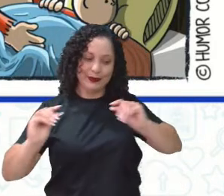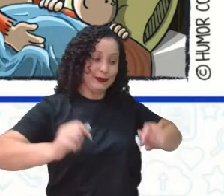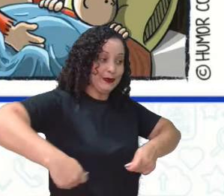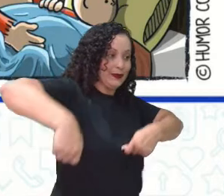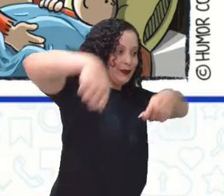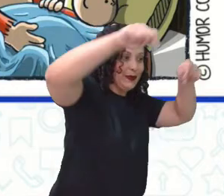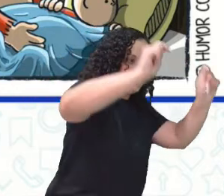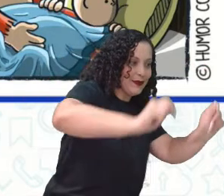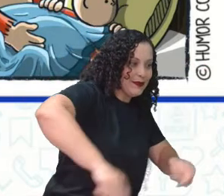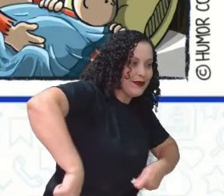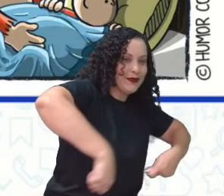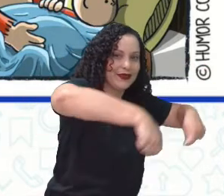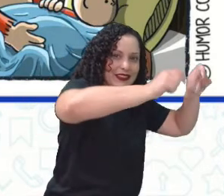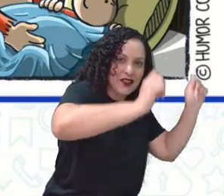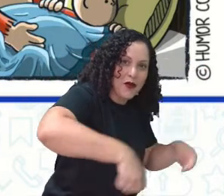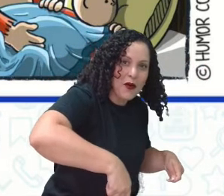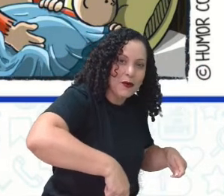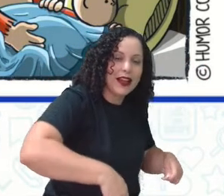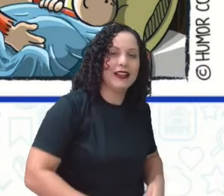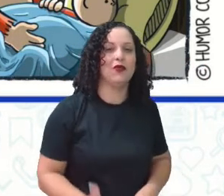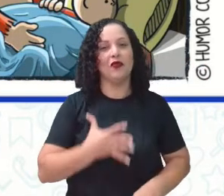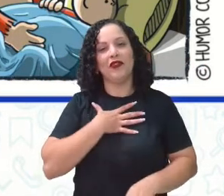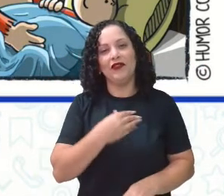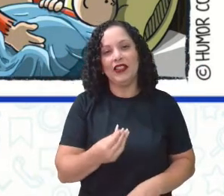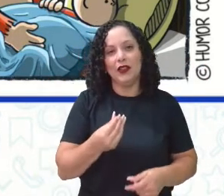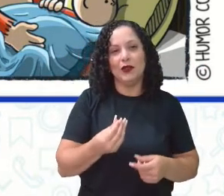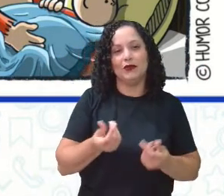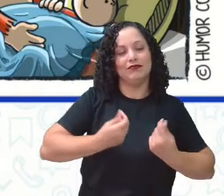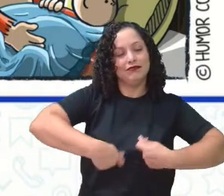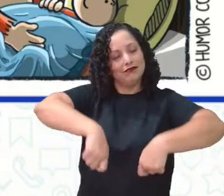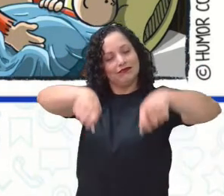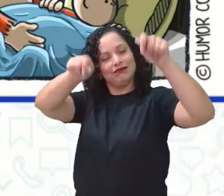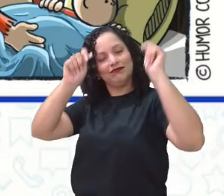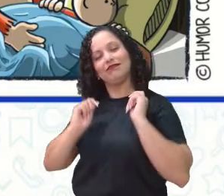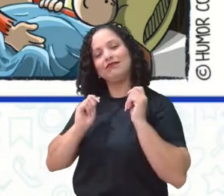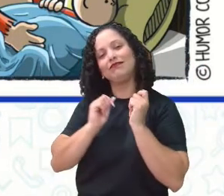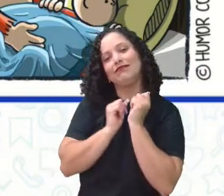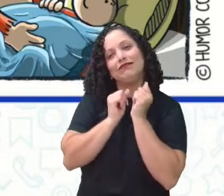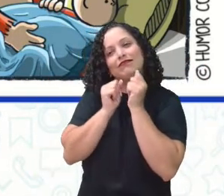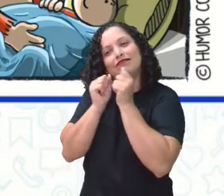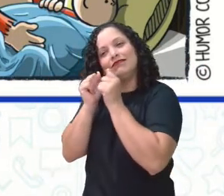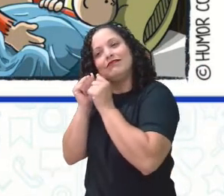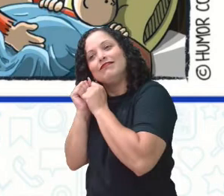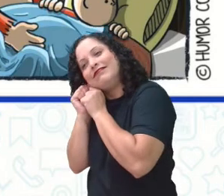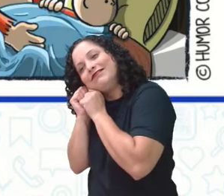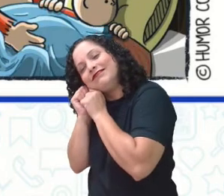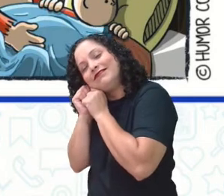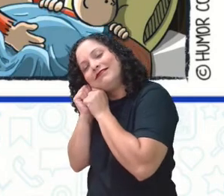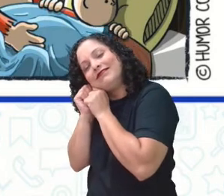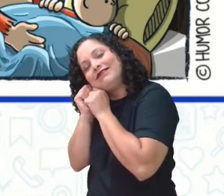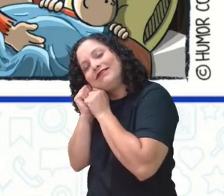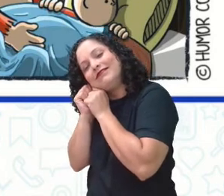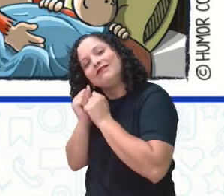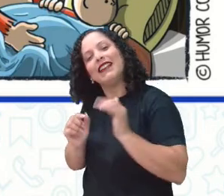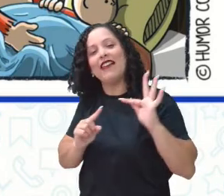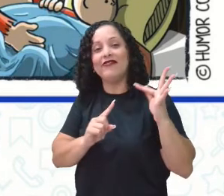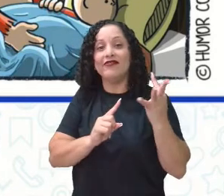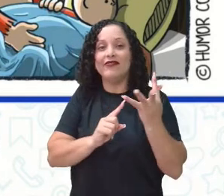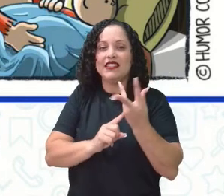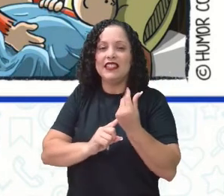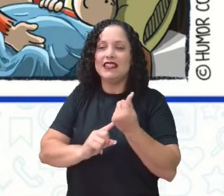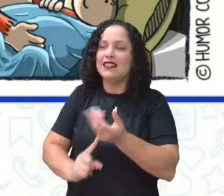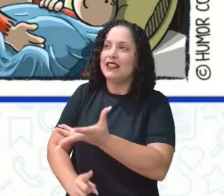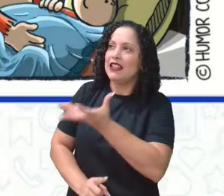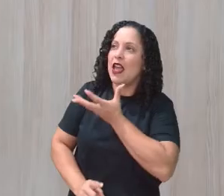aí o filho vira e deita e faz assim: física, me dá um soninho. O pai, nessa